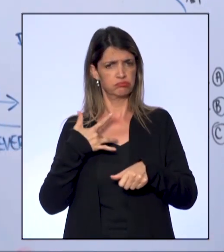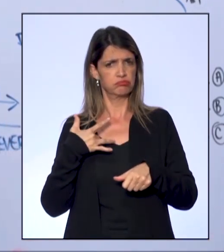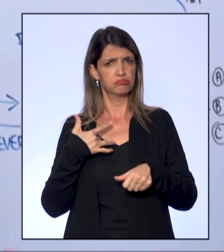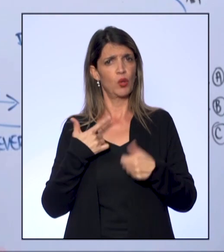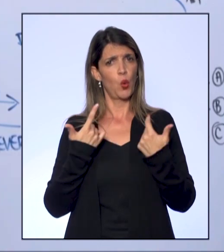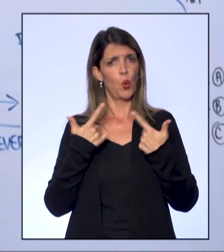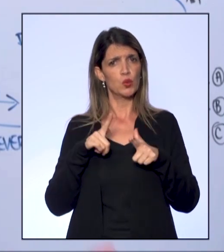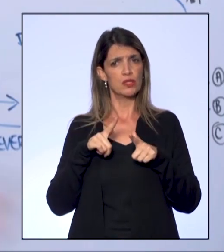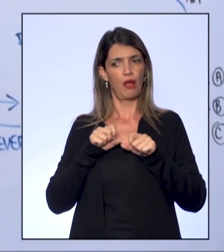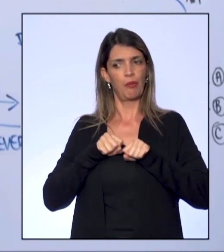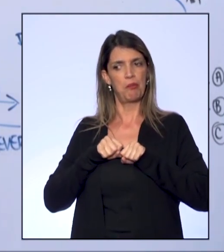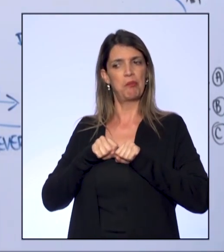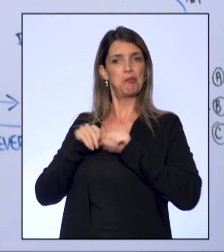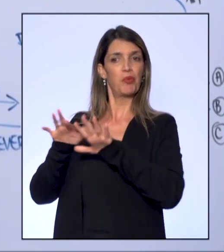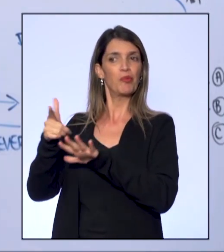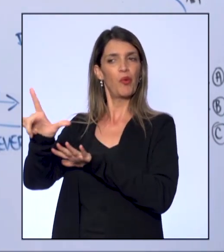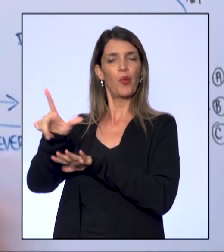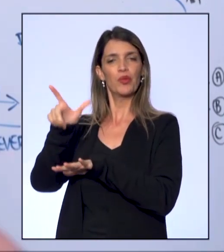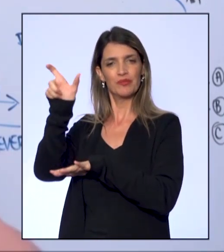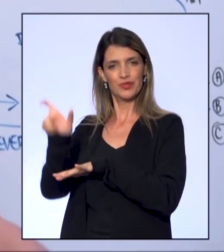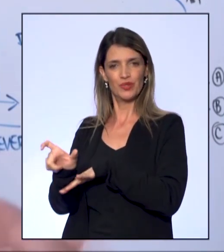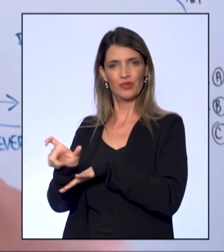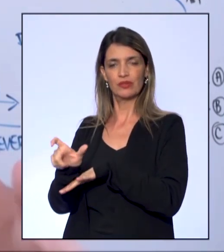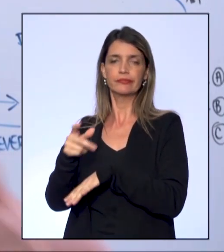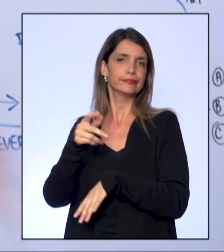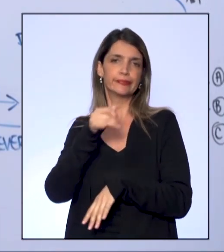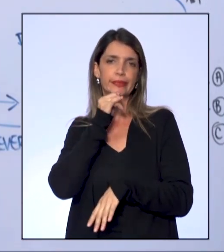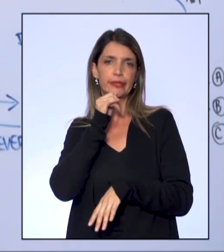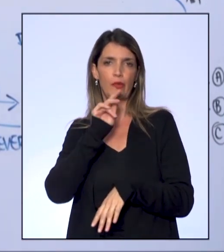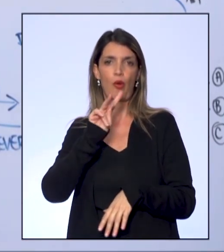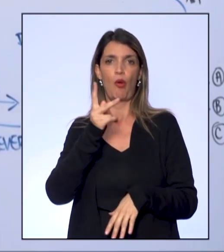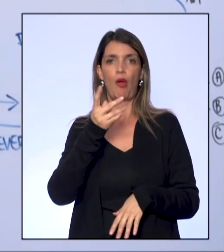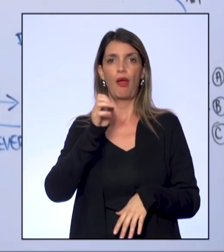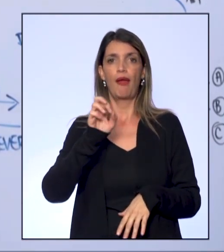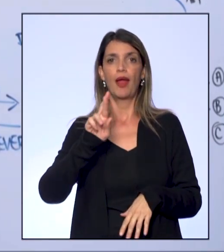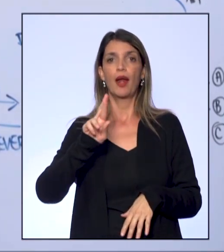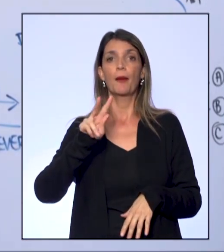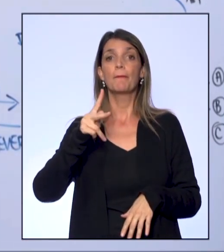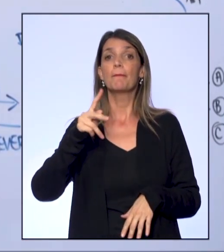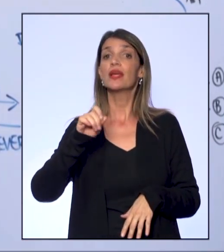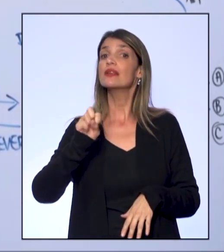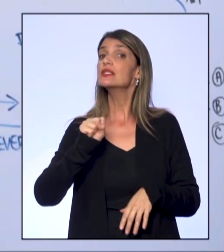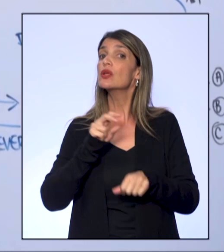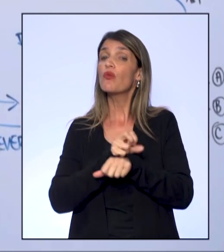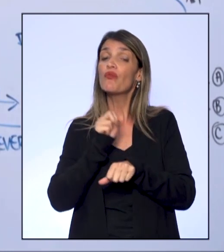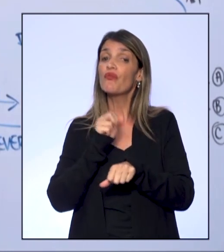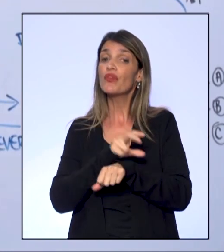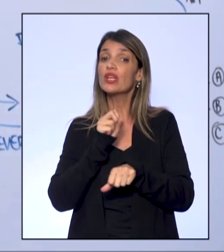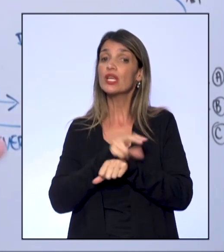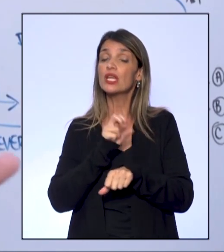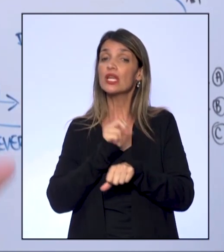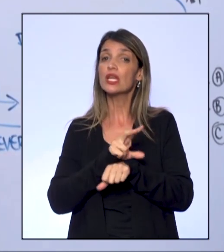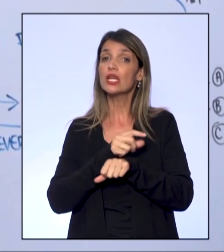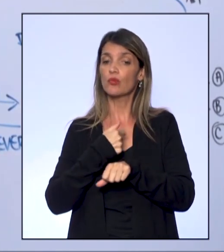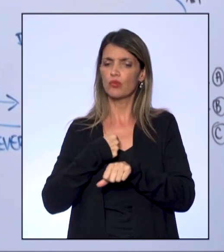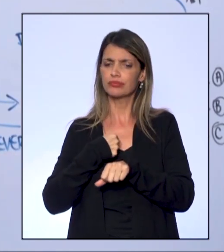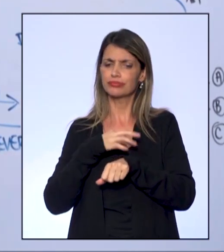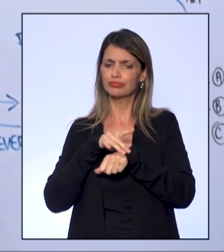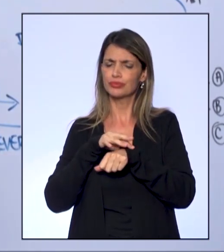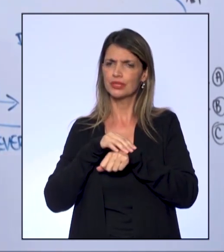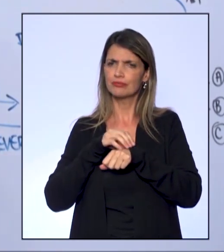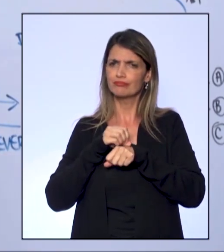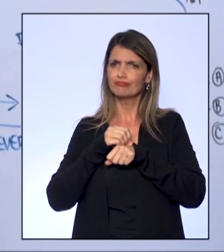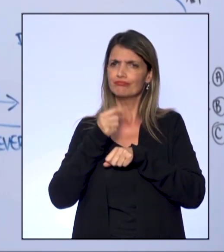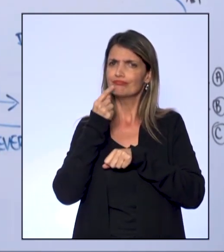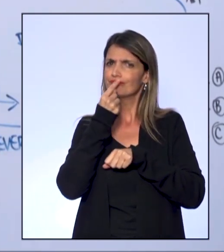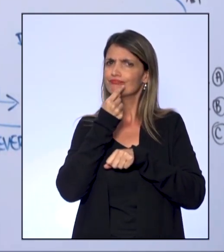transmitir para várias pessoas. Posso dar um exemplo? Herpes. No caso do vírus da herpes, quando você está manifestando a herpes, já viu falar que